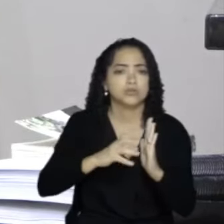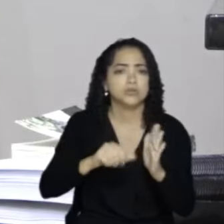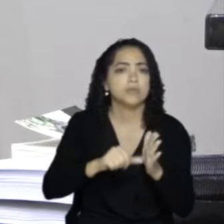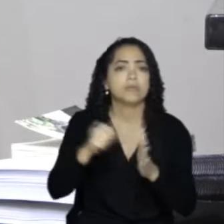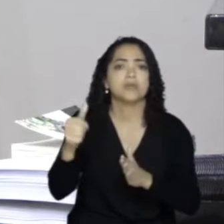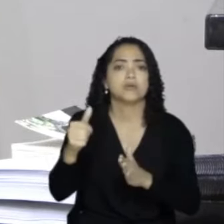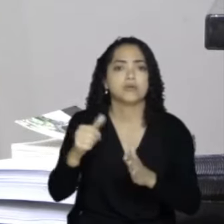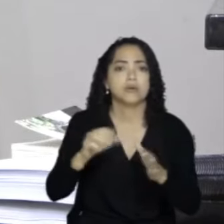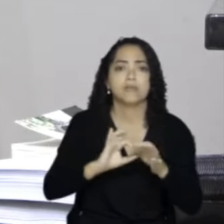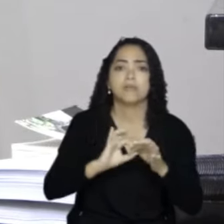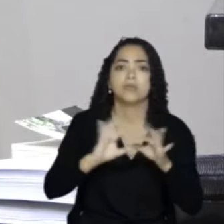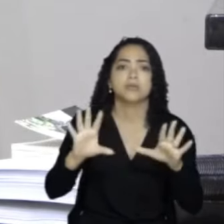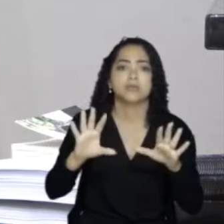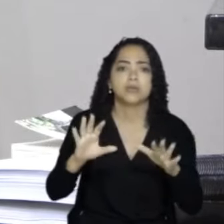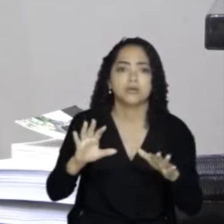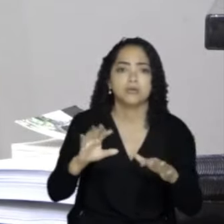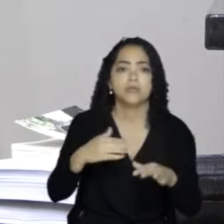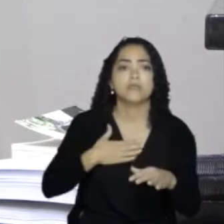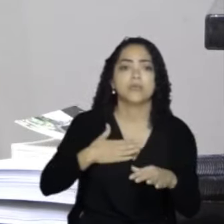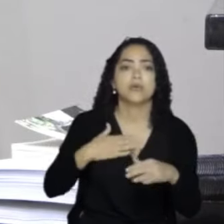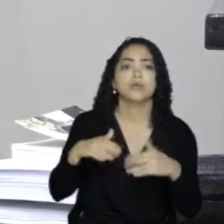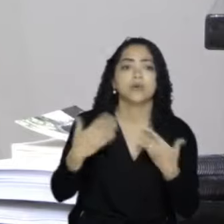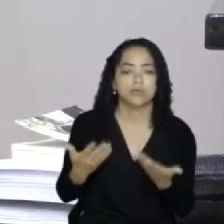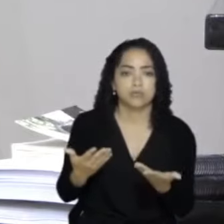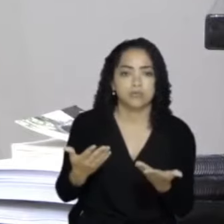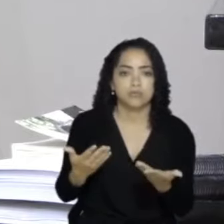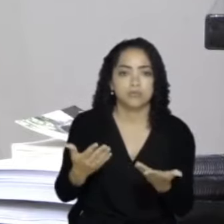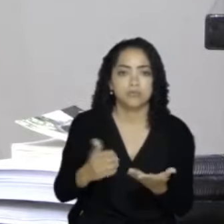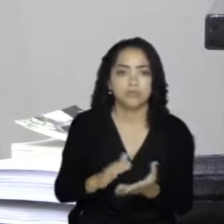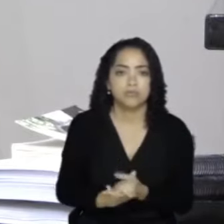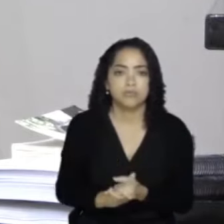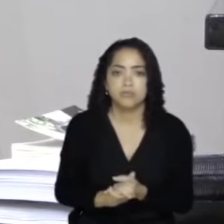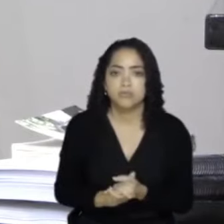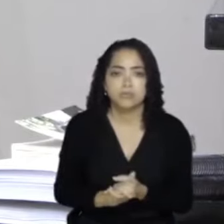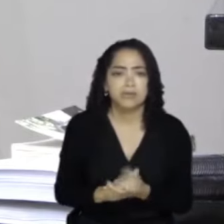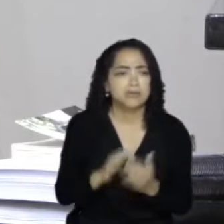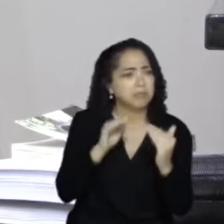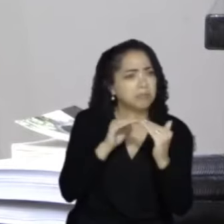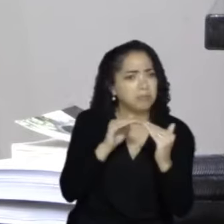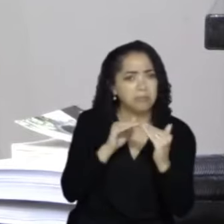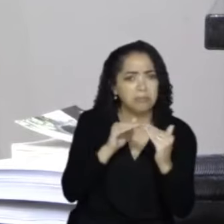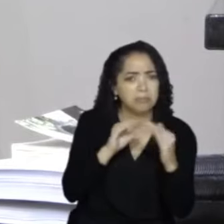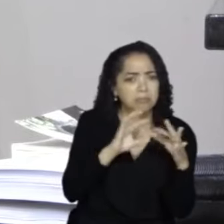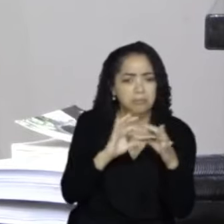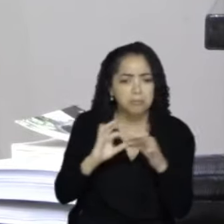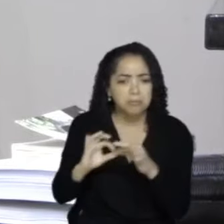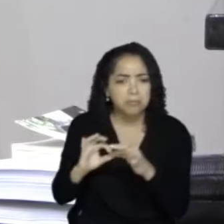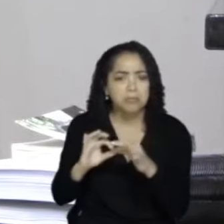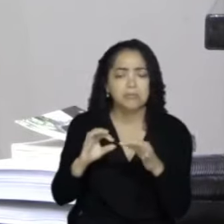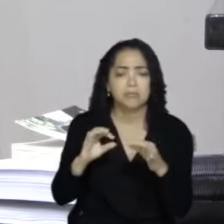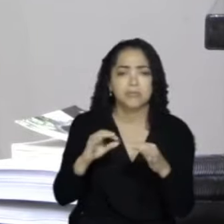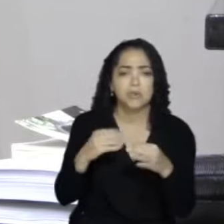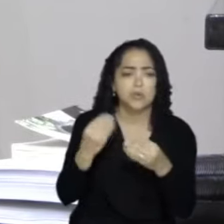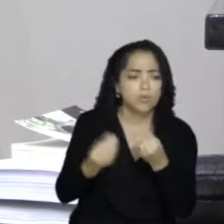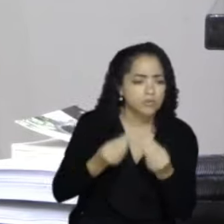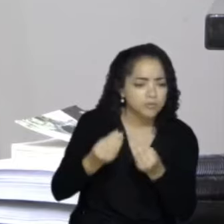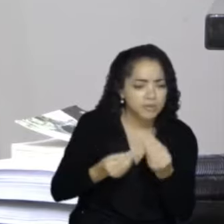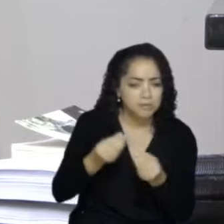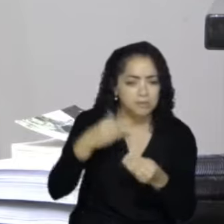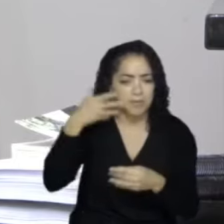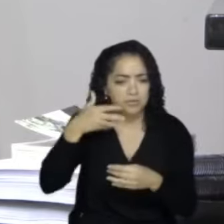Partido Liberal. Qual que é o meu? Mas, meu Deus, é muita coincidência. Eu fico pensando, não houve preparo para aquele